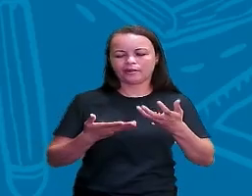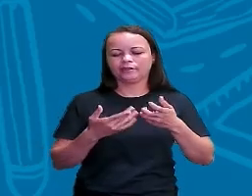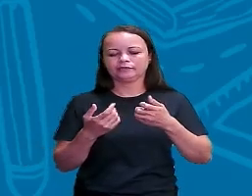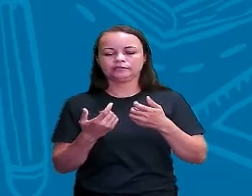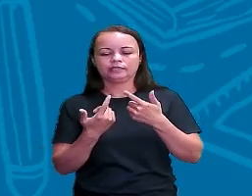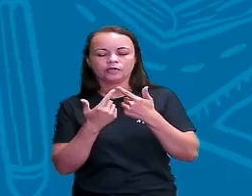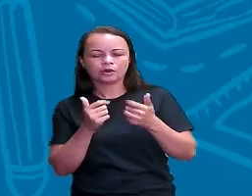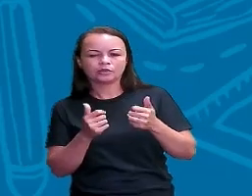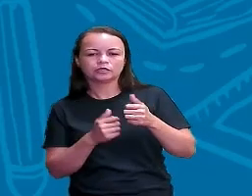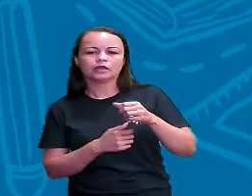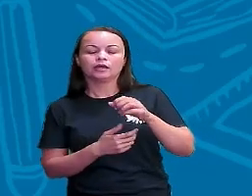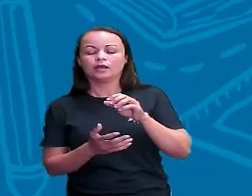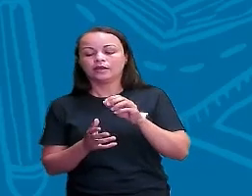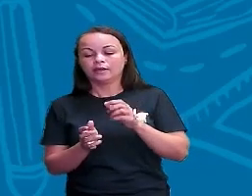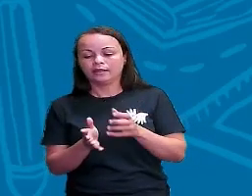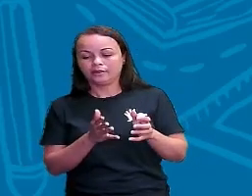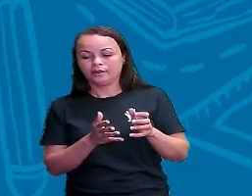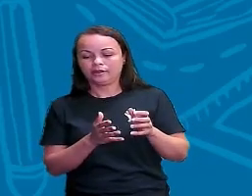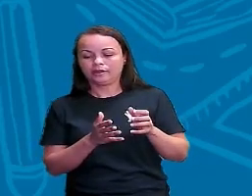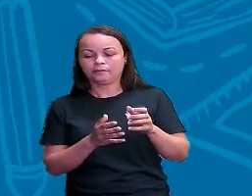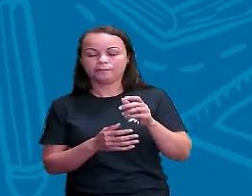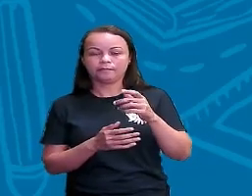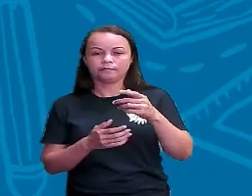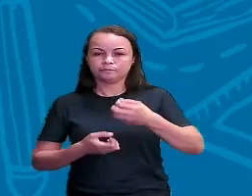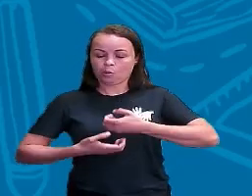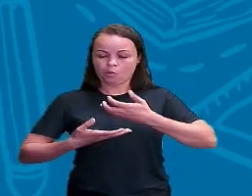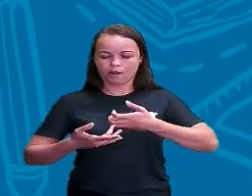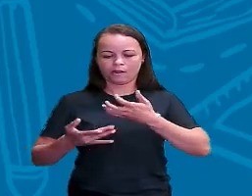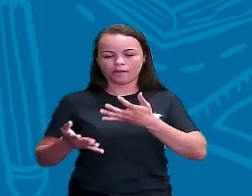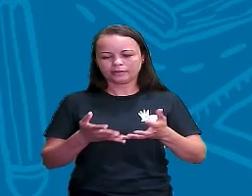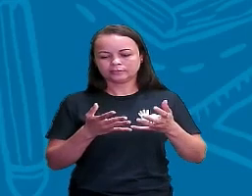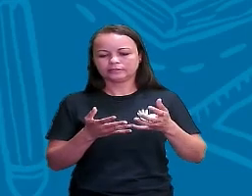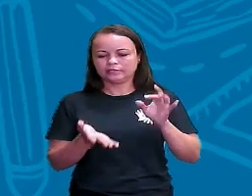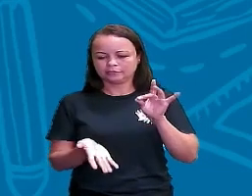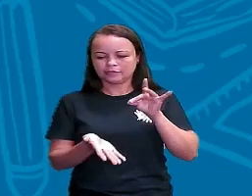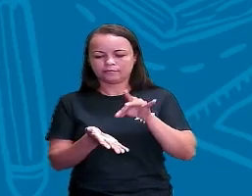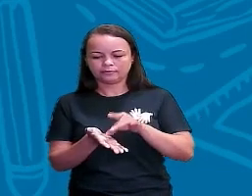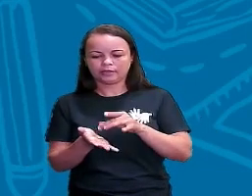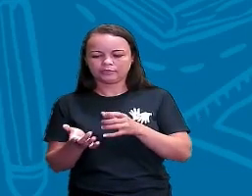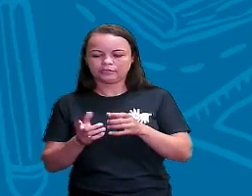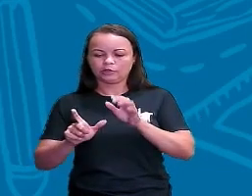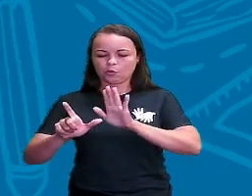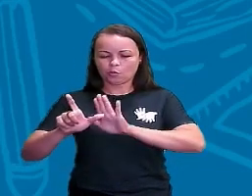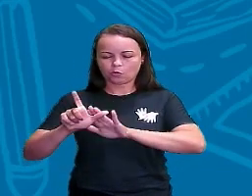figurada, e uma linguagem ambígua, ou seja, com mais de um sentido.